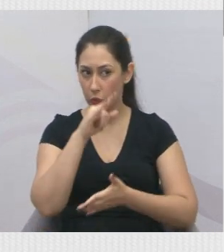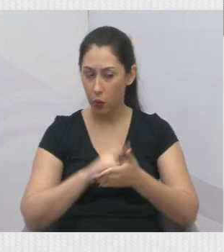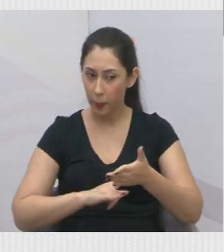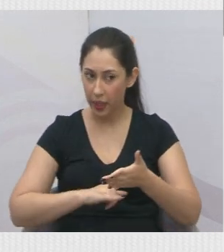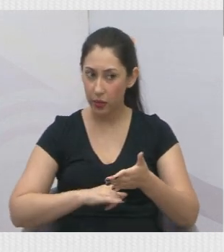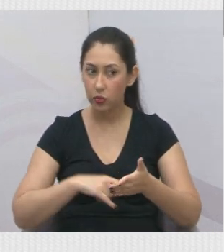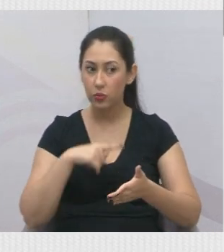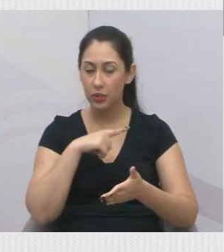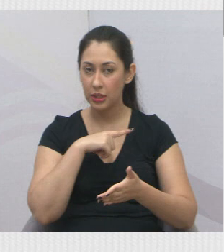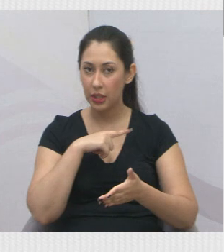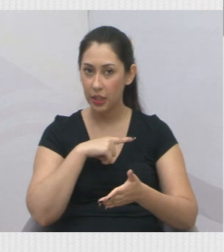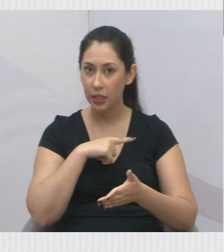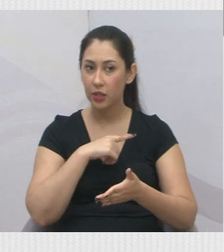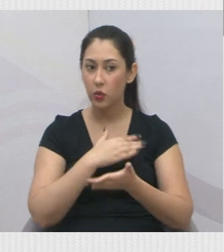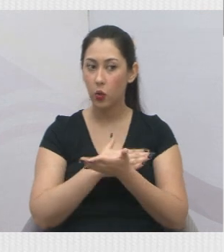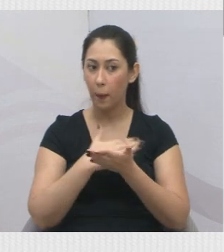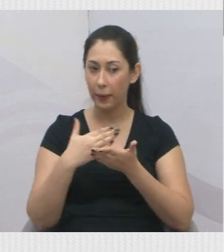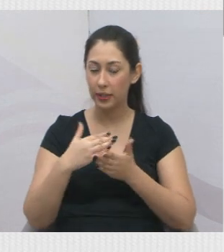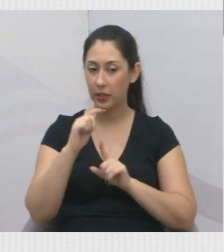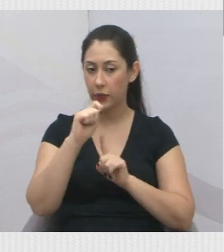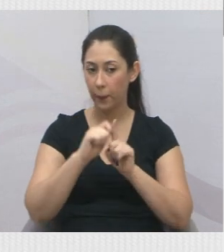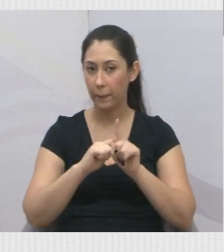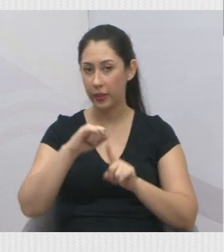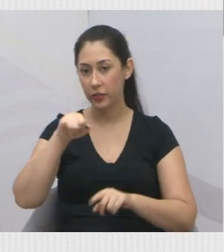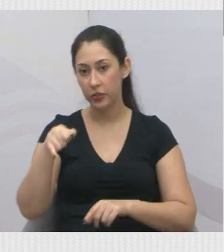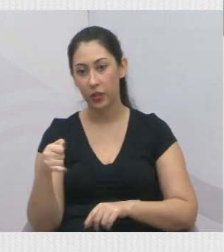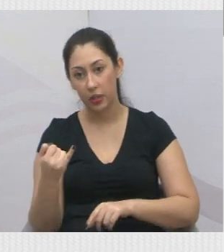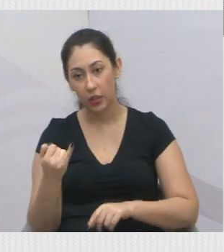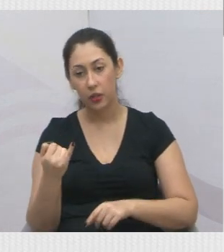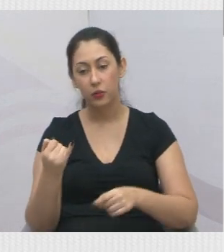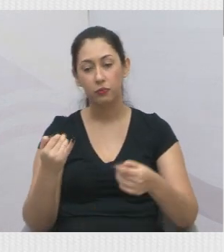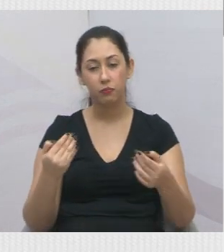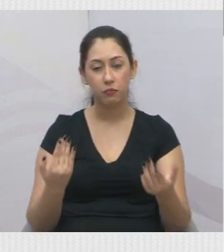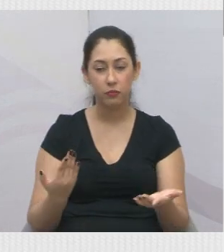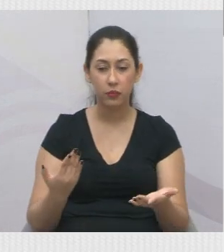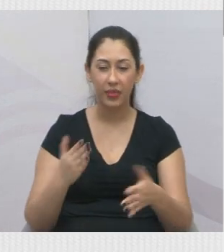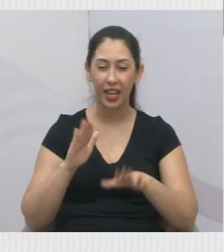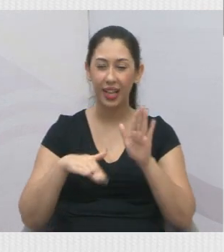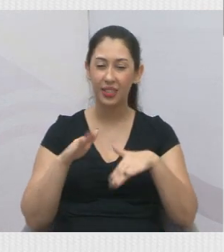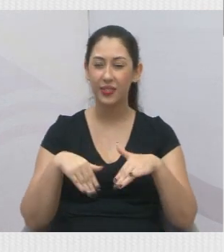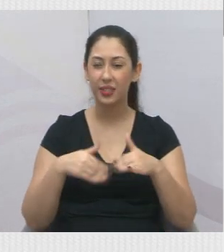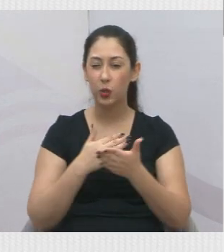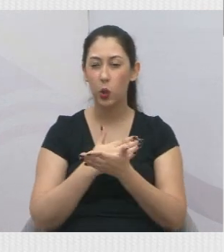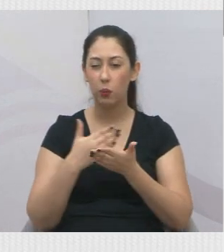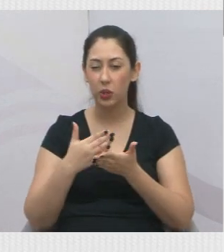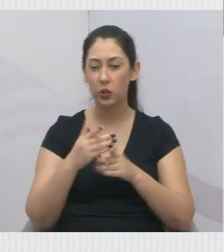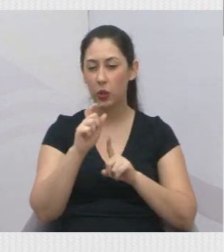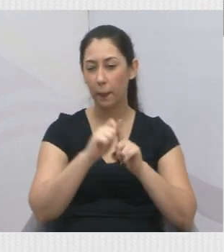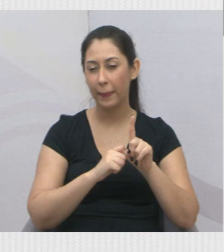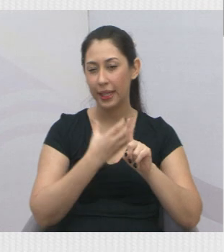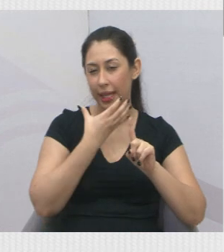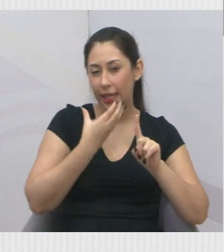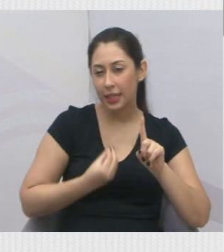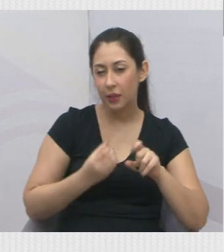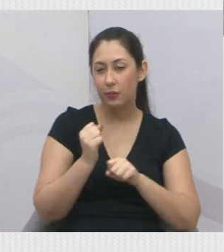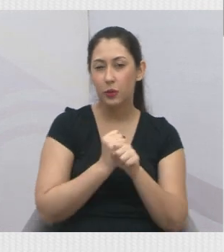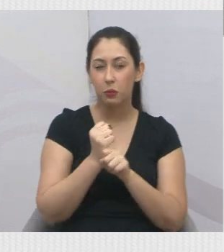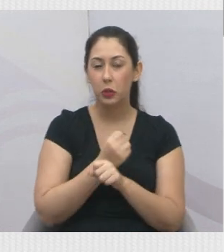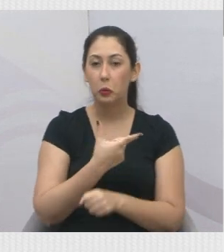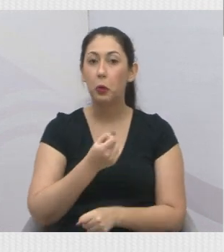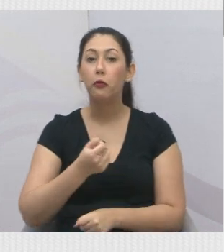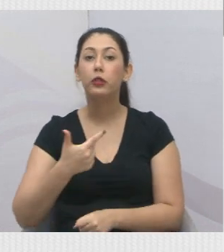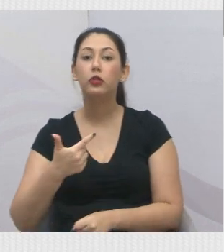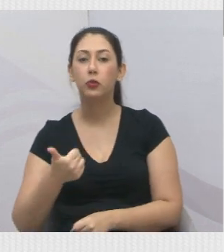Os contratos, os vencimentos ocorrem 25 dias fora a semana, então emitiu-se em dezembro, paga-se em janeiro, né, que é pago. Então, por isso que